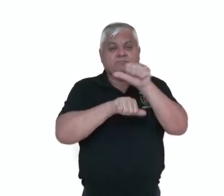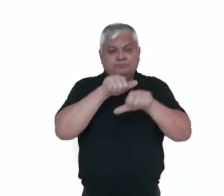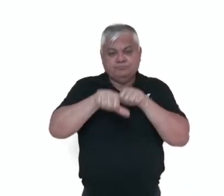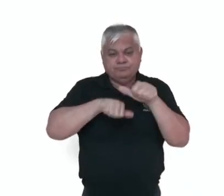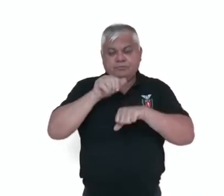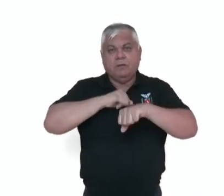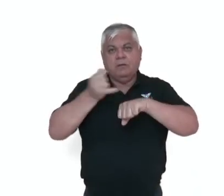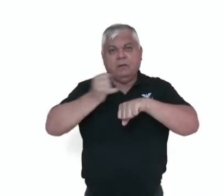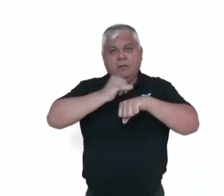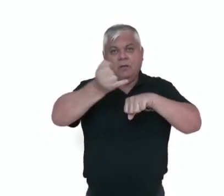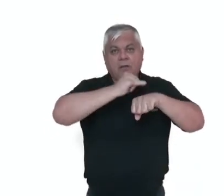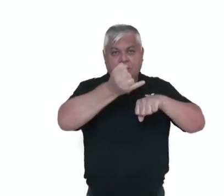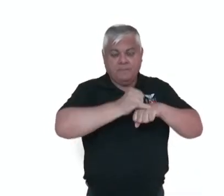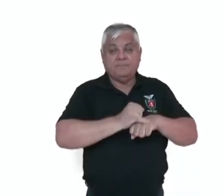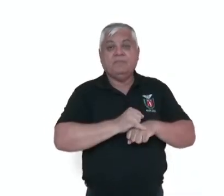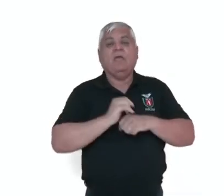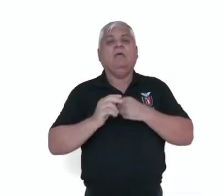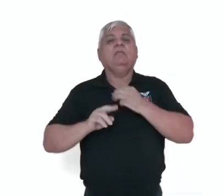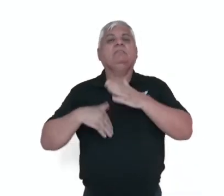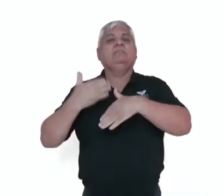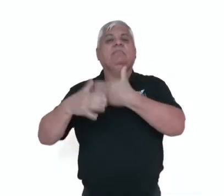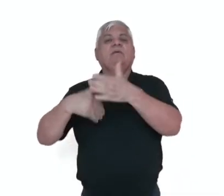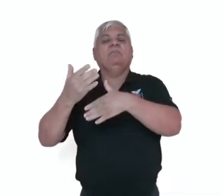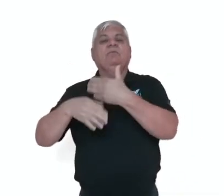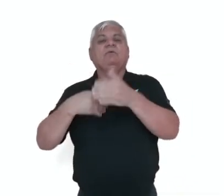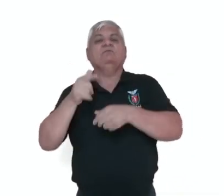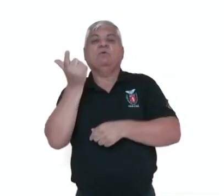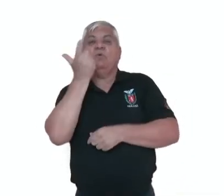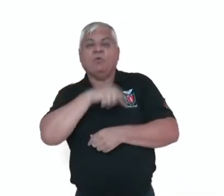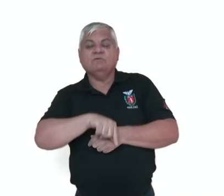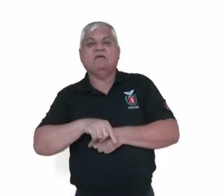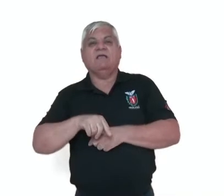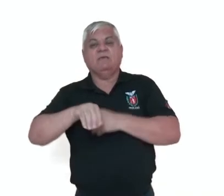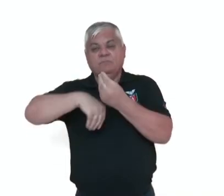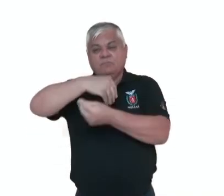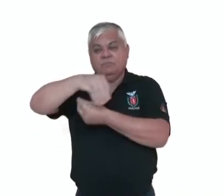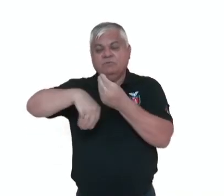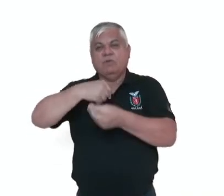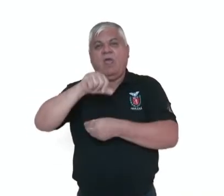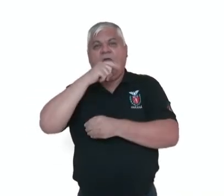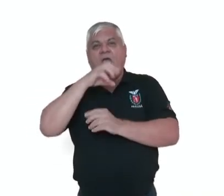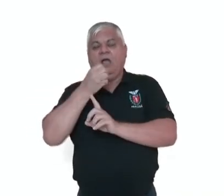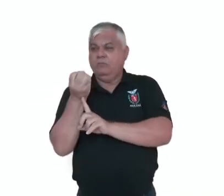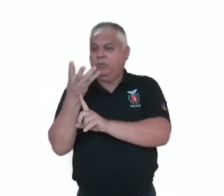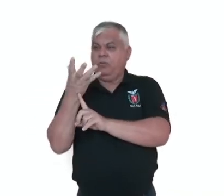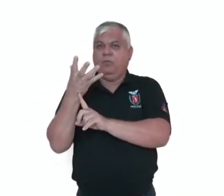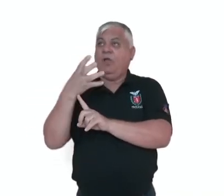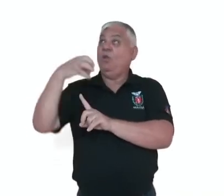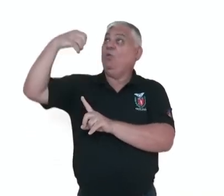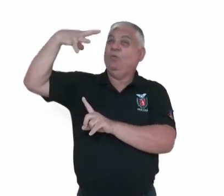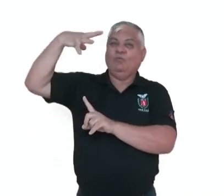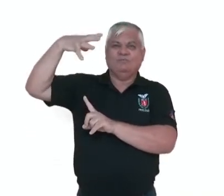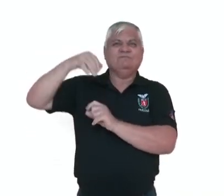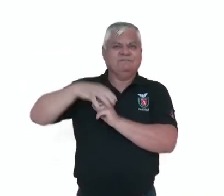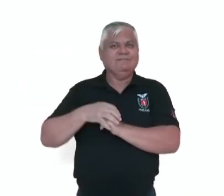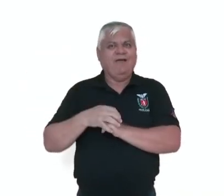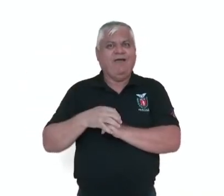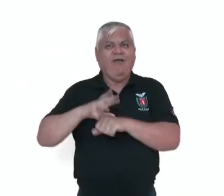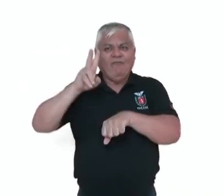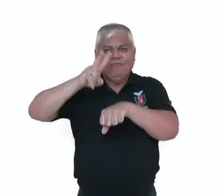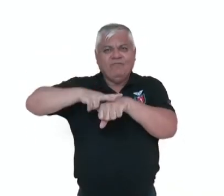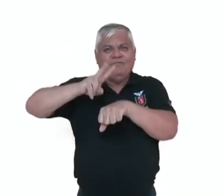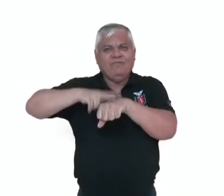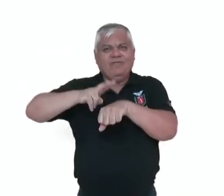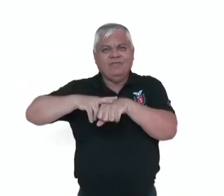ionização e, consequentemente, produzir íons em água. Assim é possível acender uma lâmpada utilizando apenas uma cuba de vidro, 2